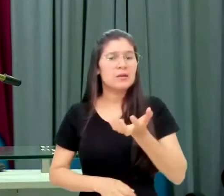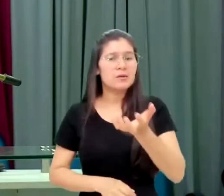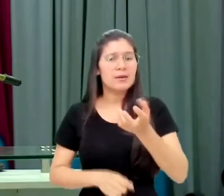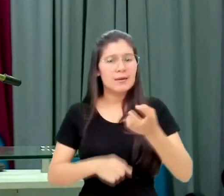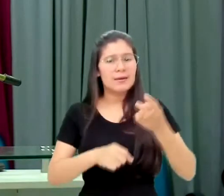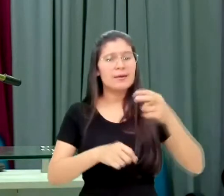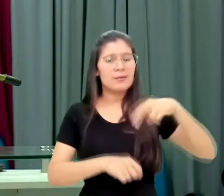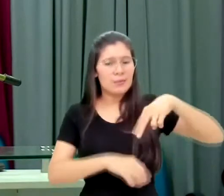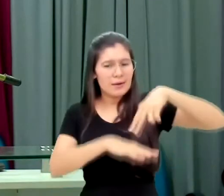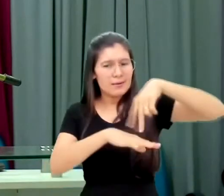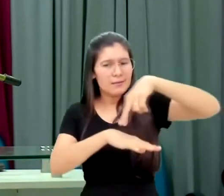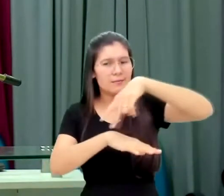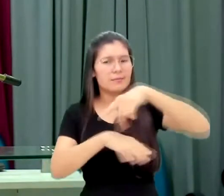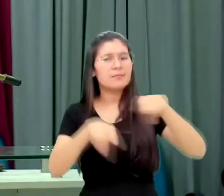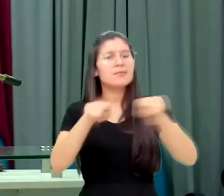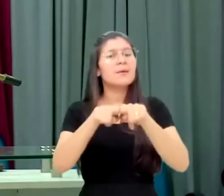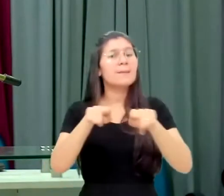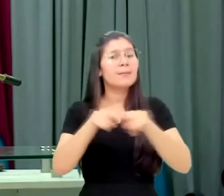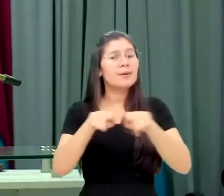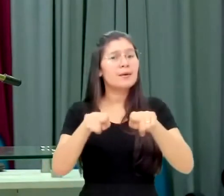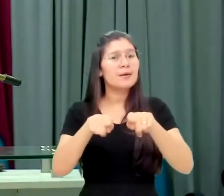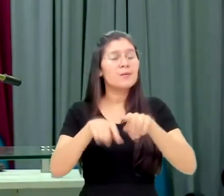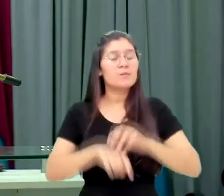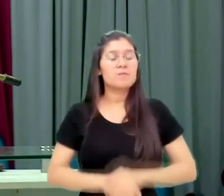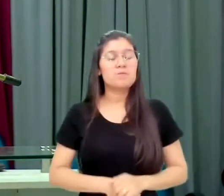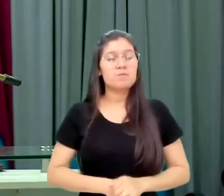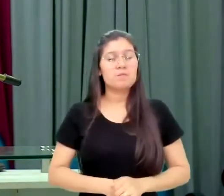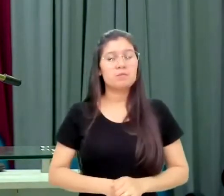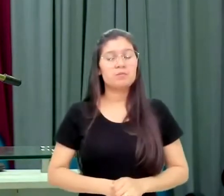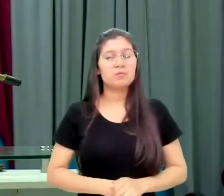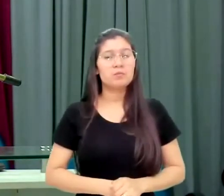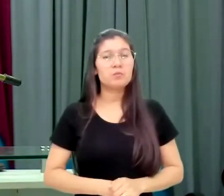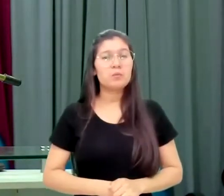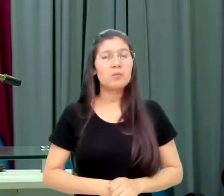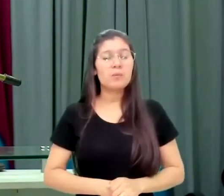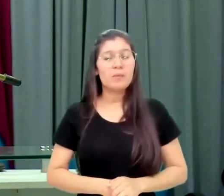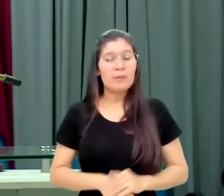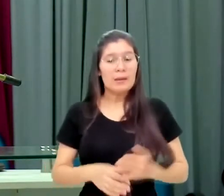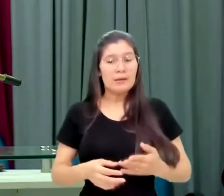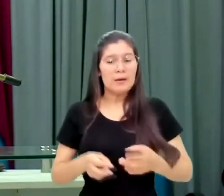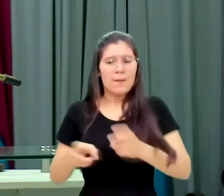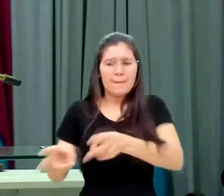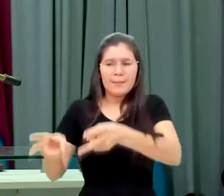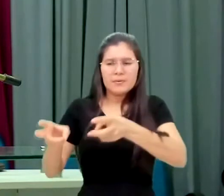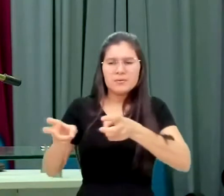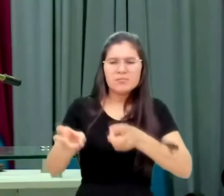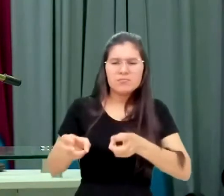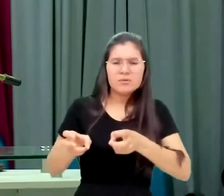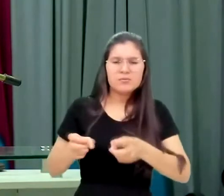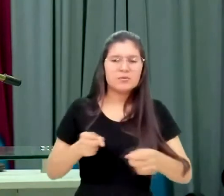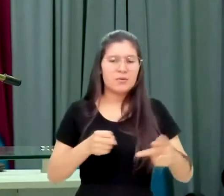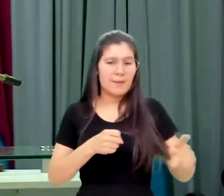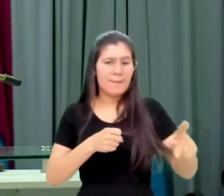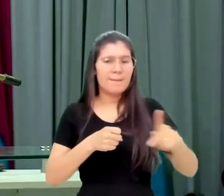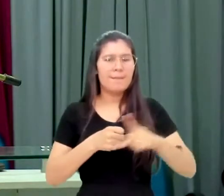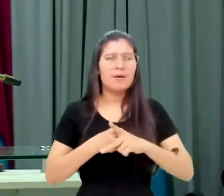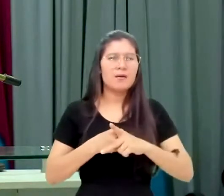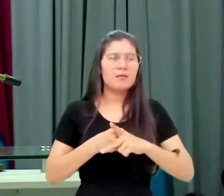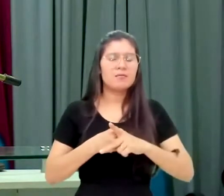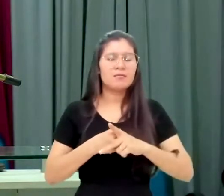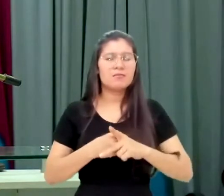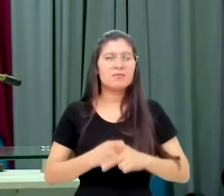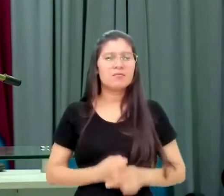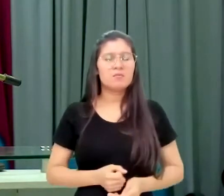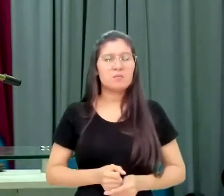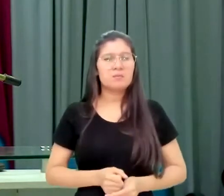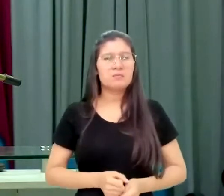a observação que nós precisamos fazer é: Pedro não foi por conta própria. Pedro não saiu do